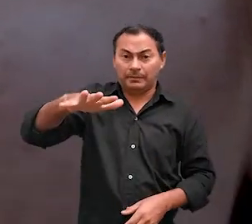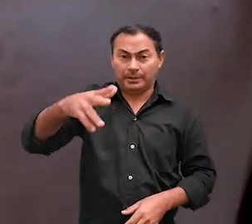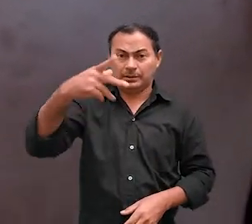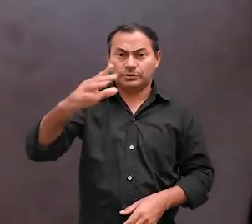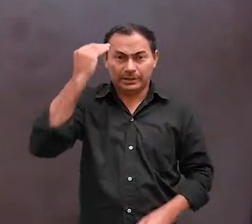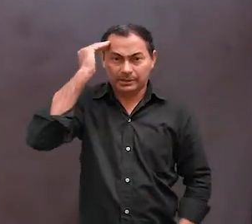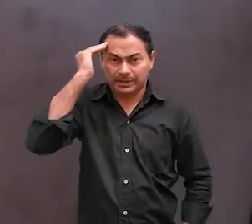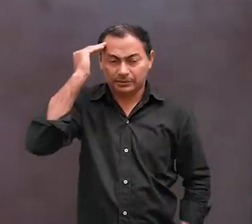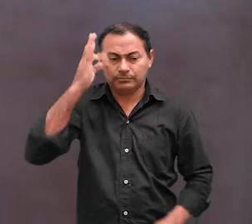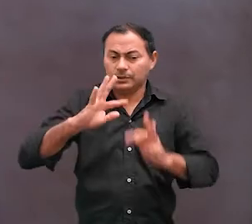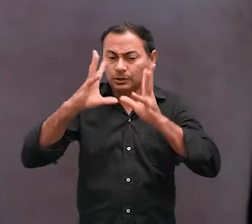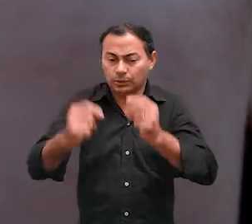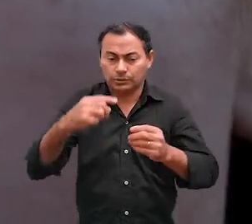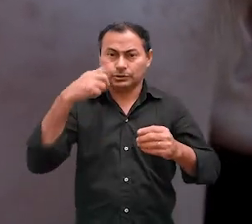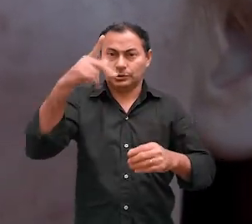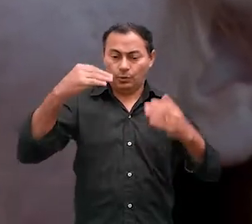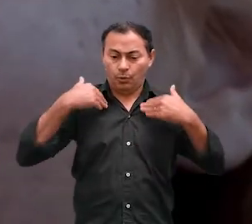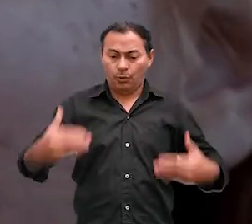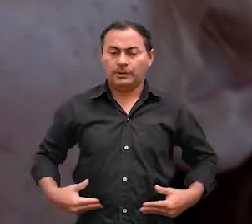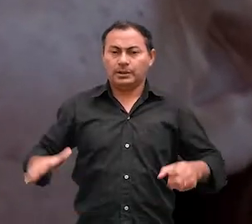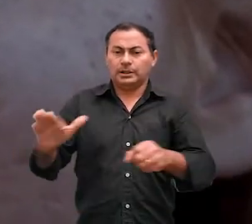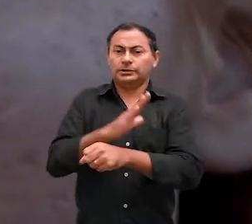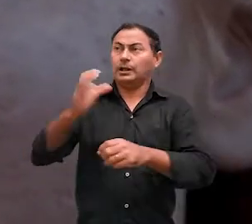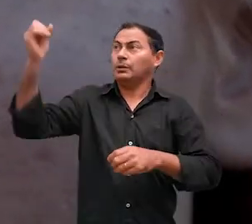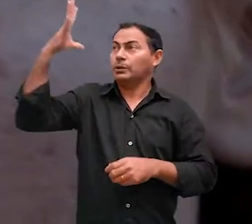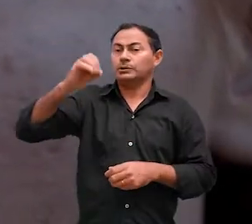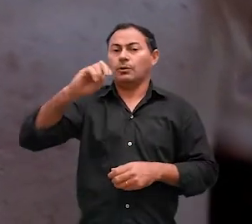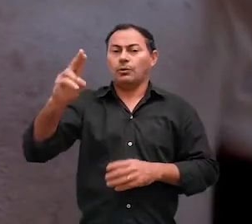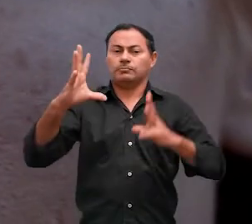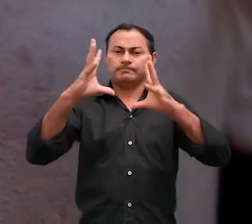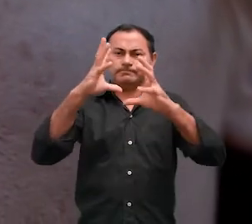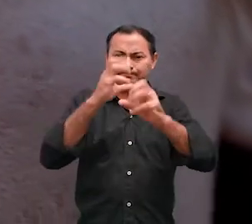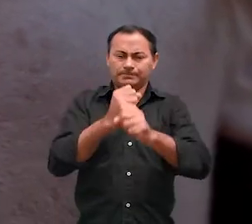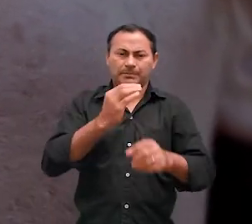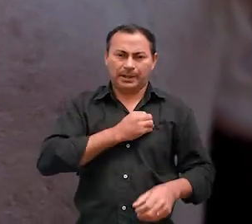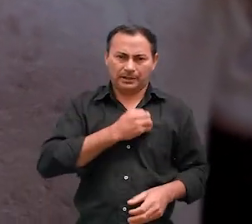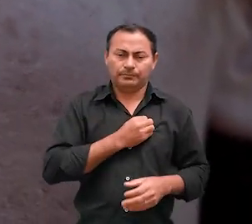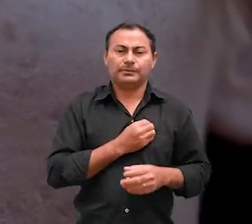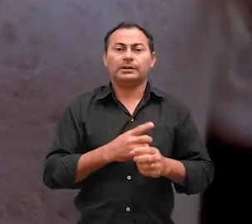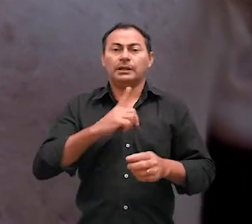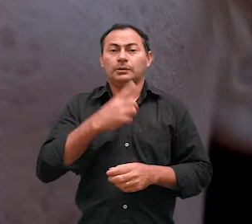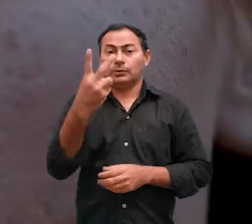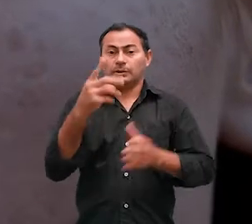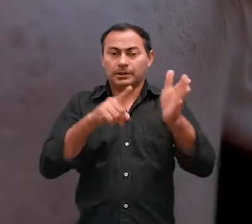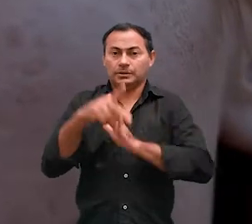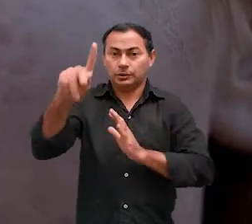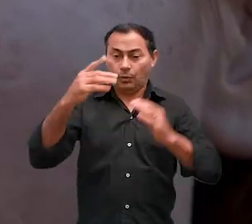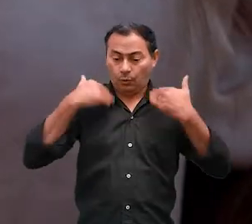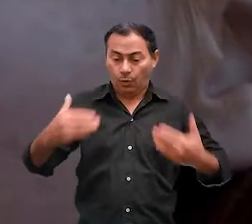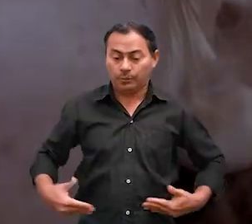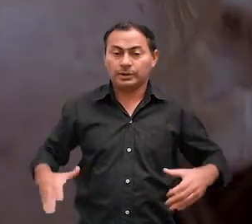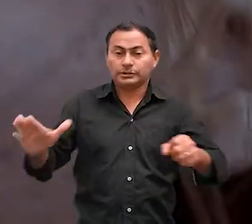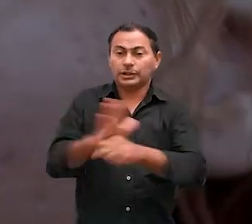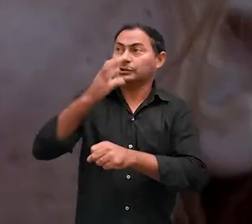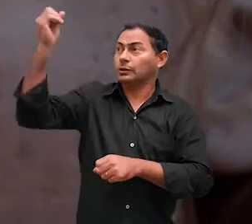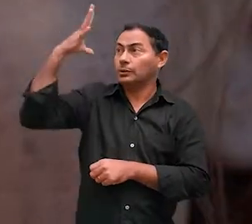de como é a sua visão todo o seu corpo pode ser o cheio de luz ou de trevas temos aí duas perguntas e implícitas o seu